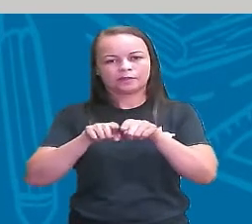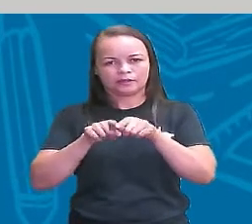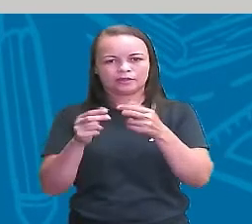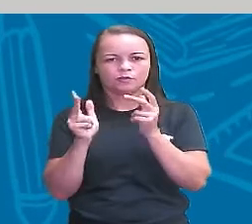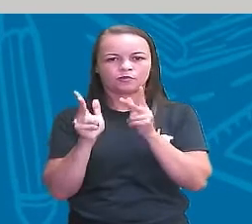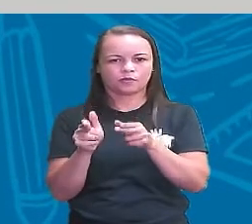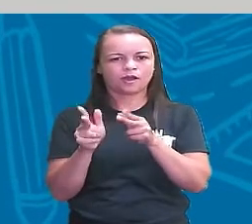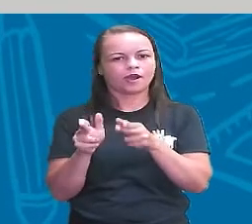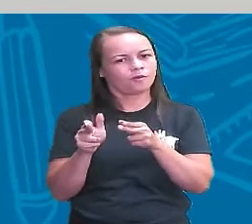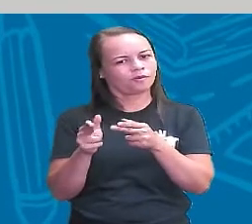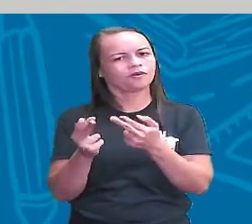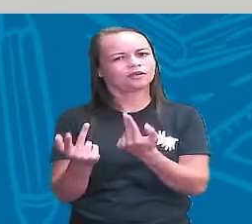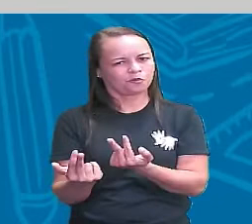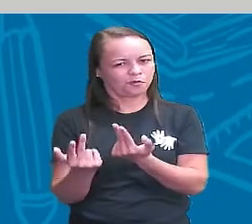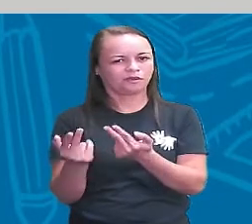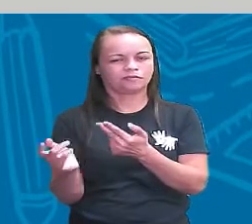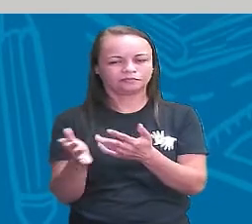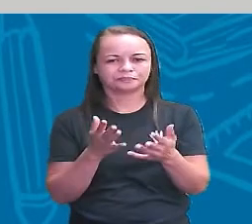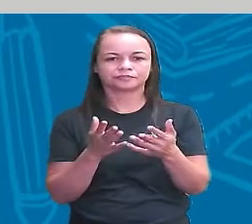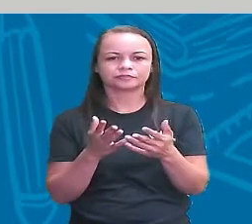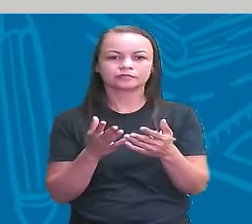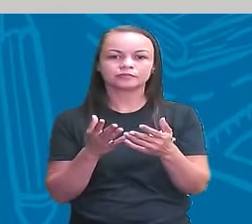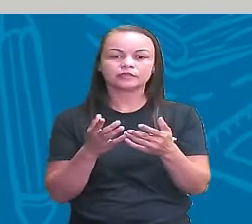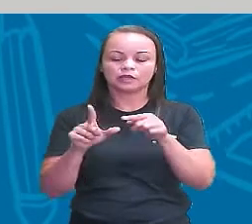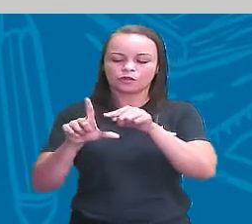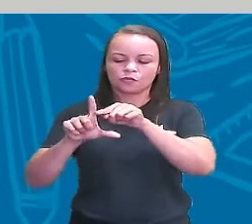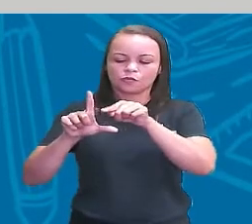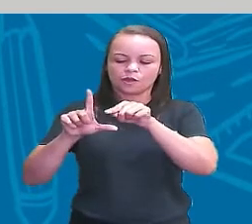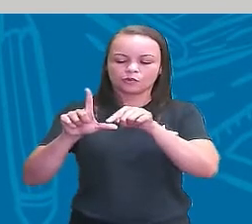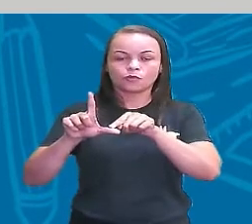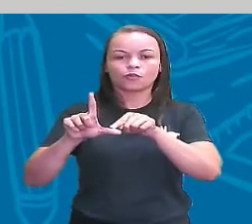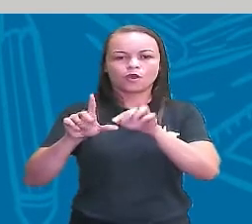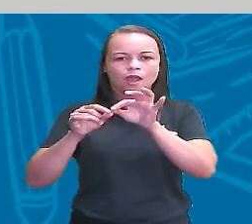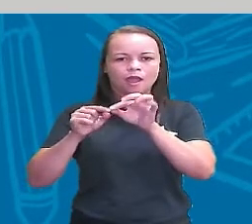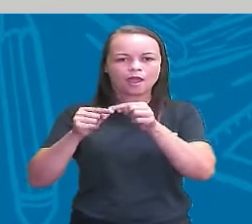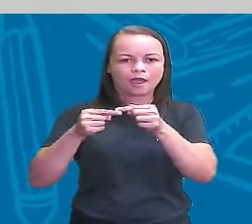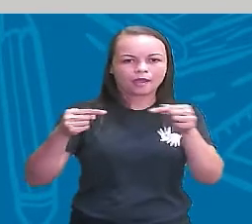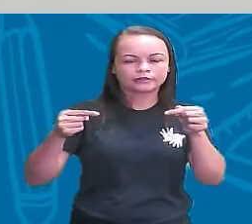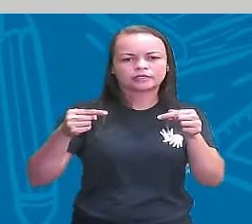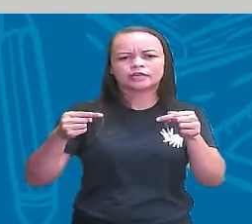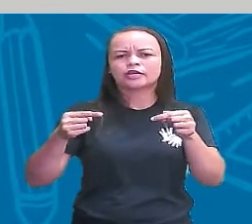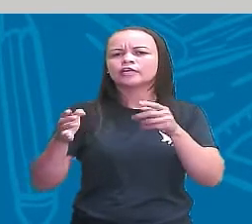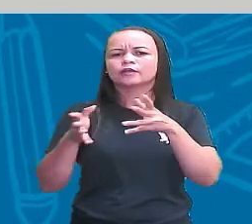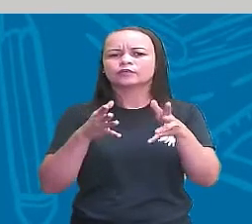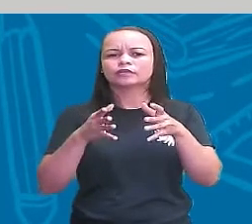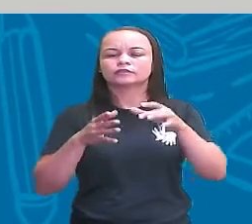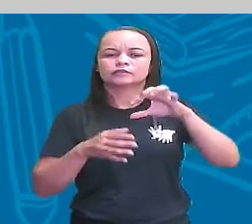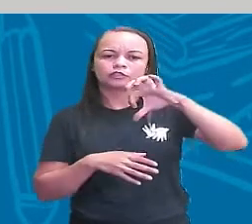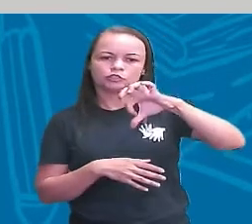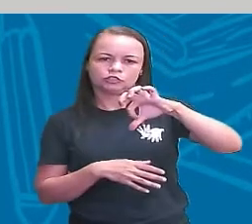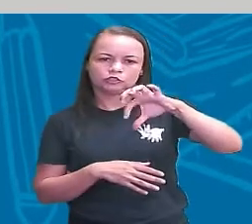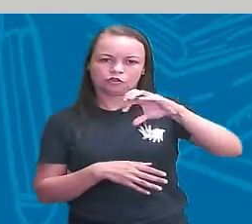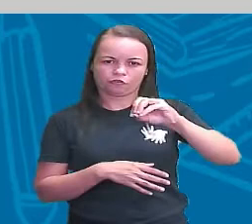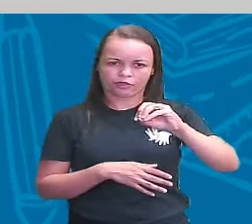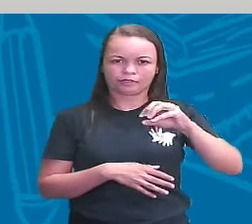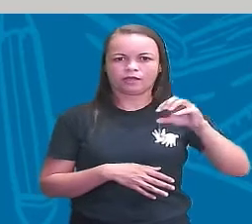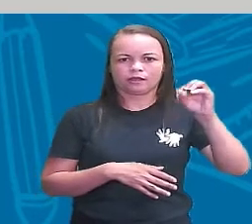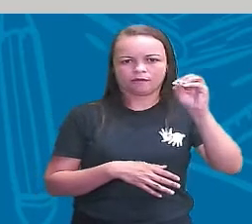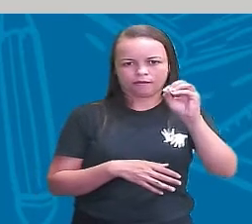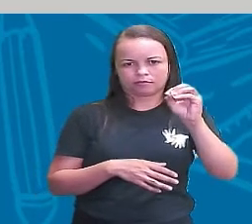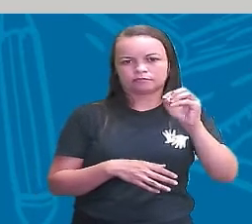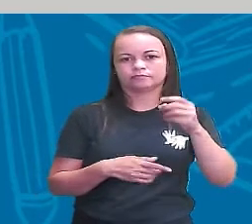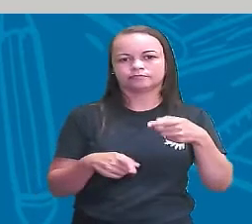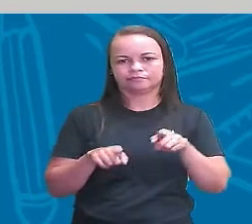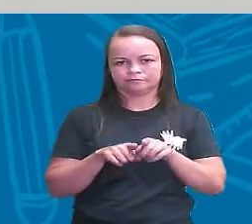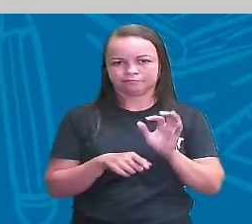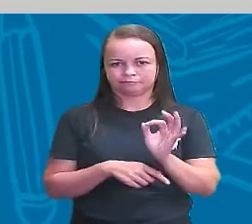iguais. Os meus ângulos são o quê? Um ângulo reto. Ou seja, aquele ângulo que mede absolutamente 90 graus.